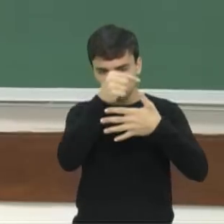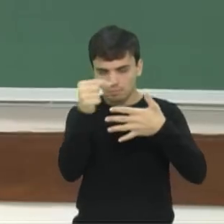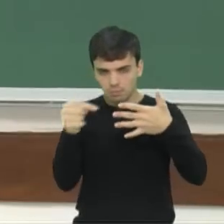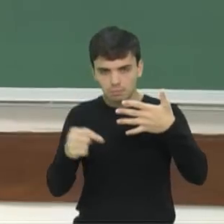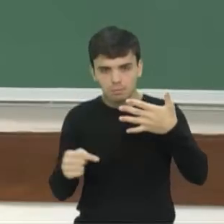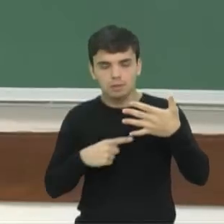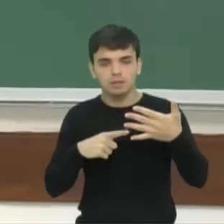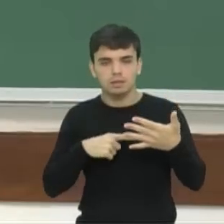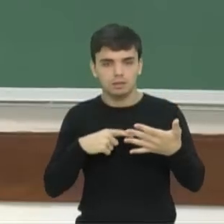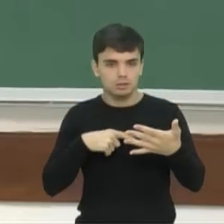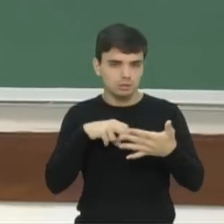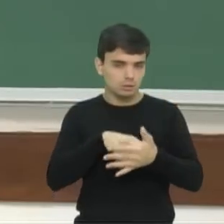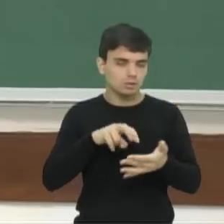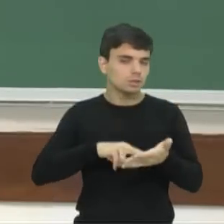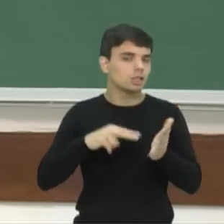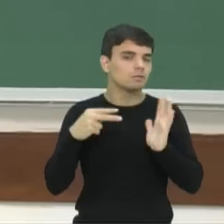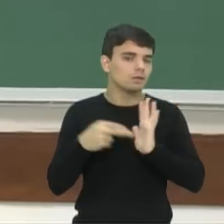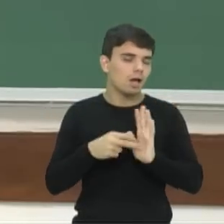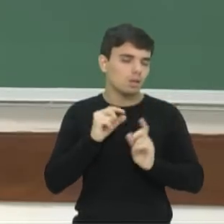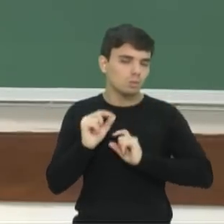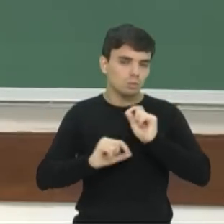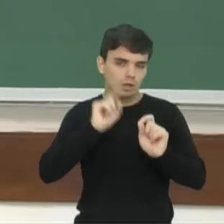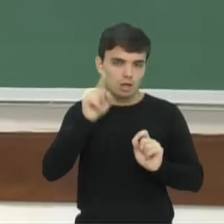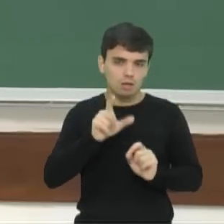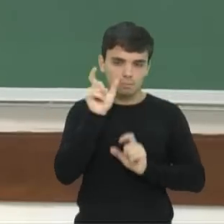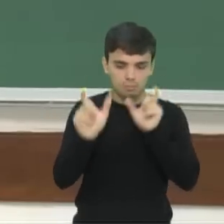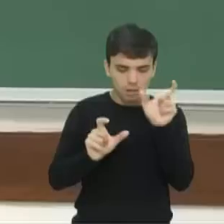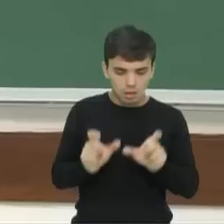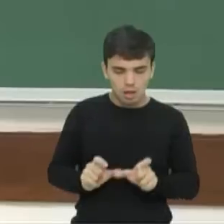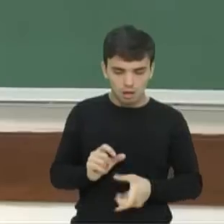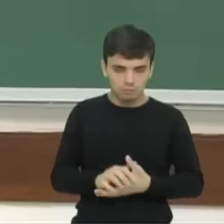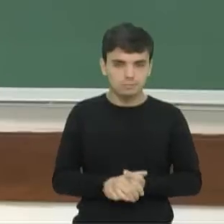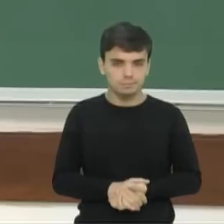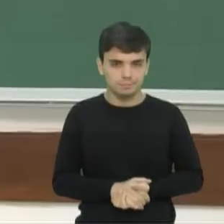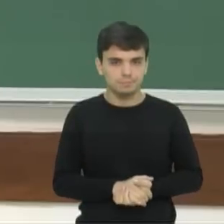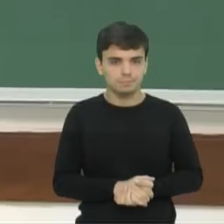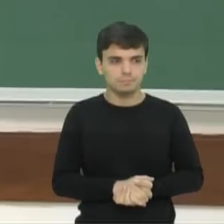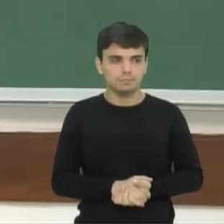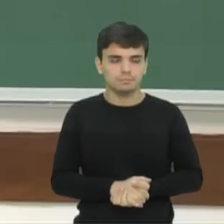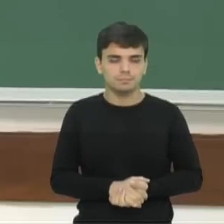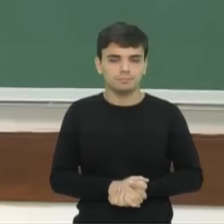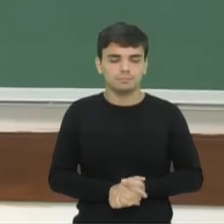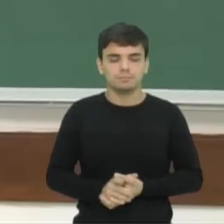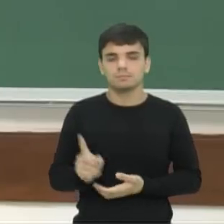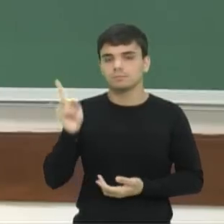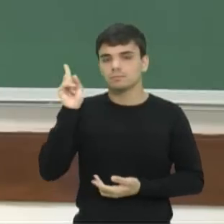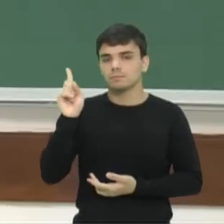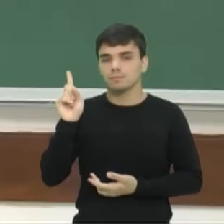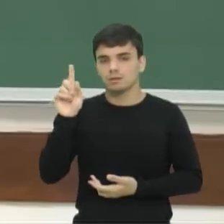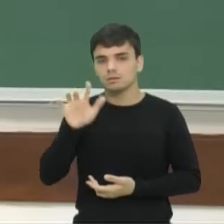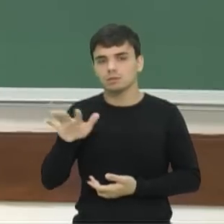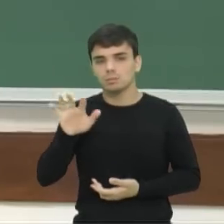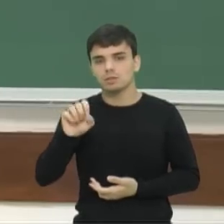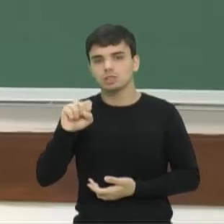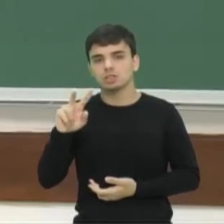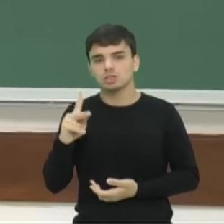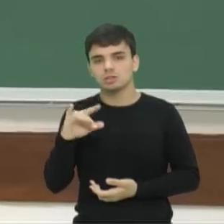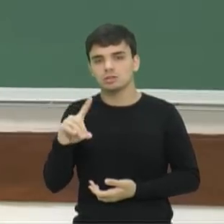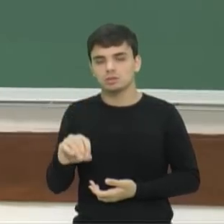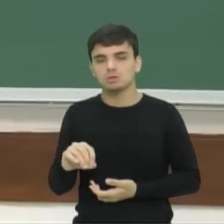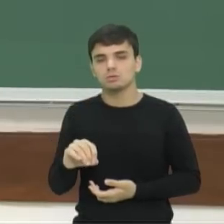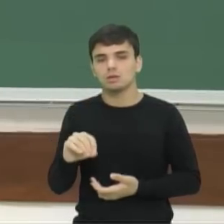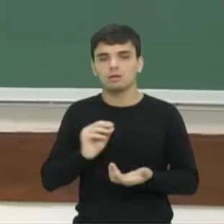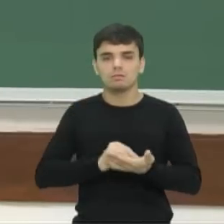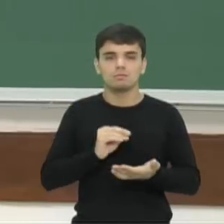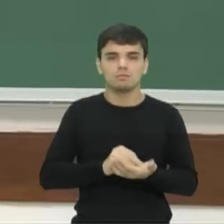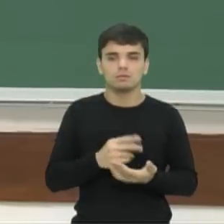que é aplicada. Então são as faltas, as infrações que ocorrem durante a luta. Esses Shido geralmente é dado por falta de